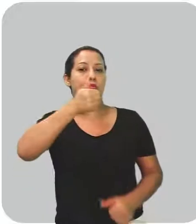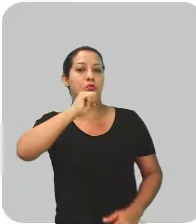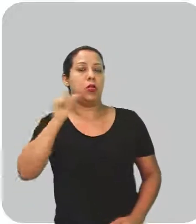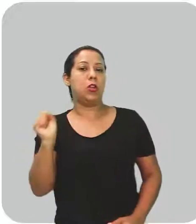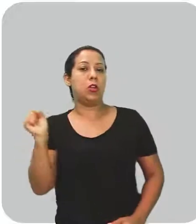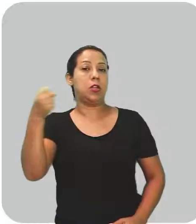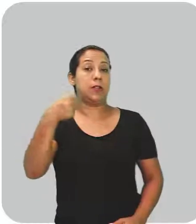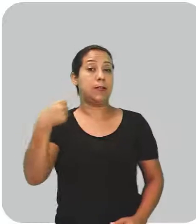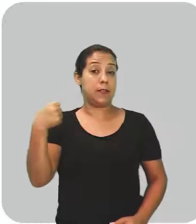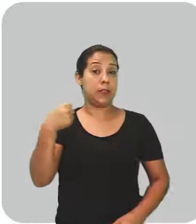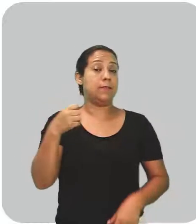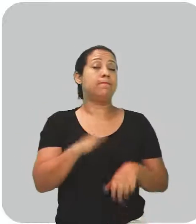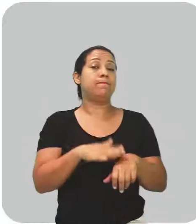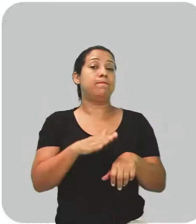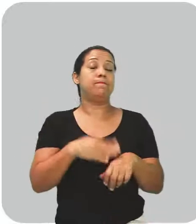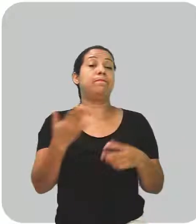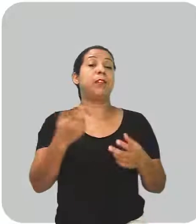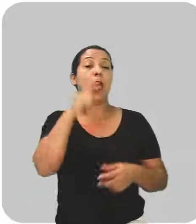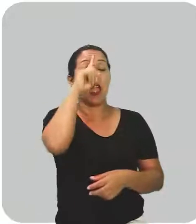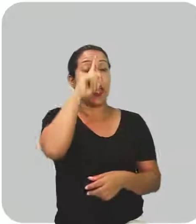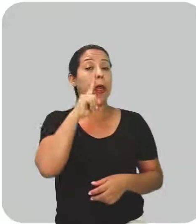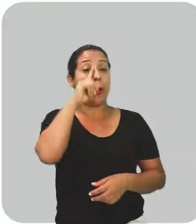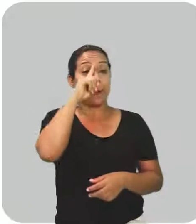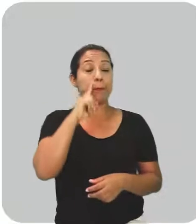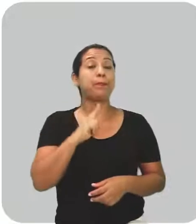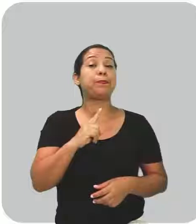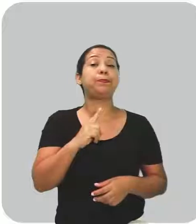um perigo.